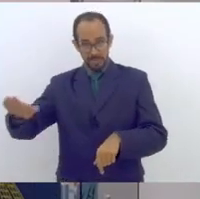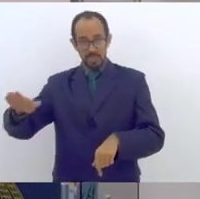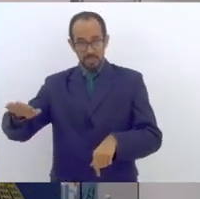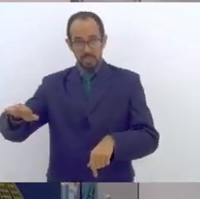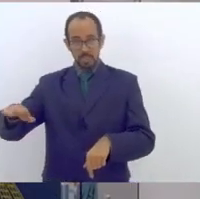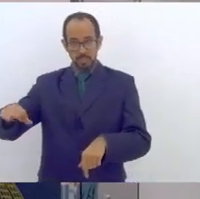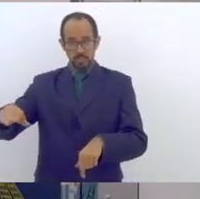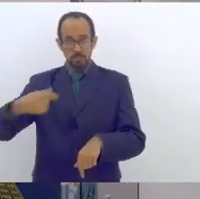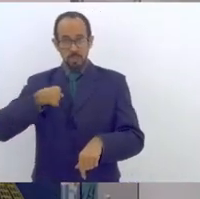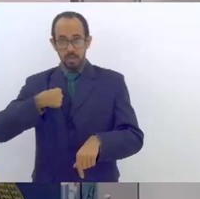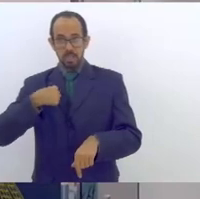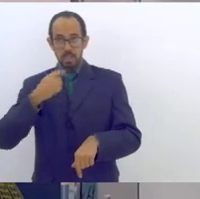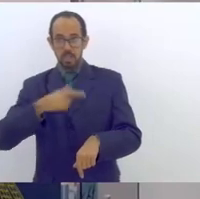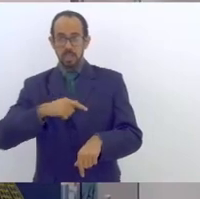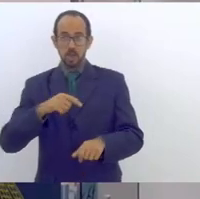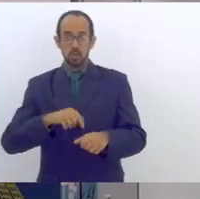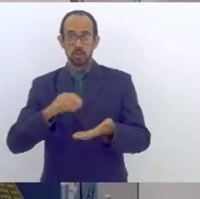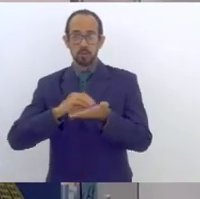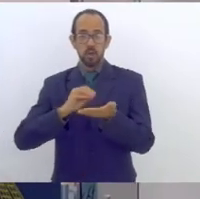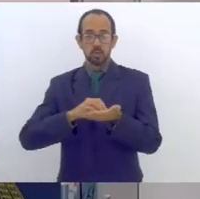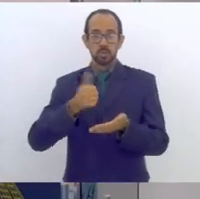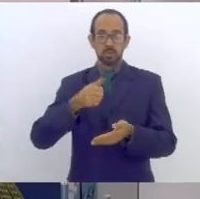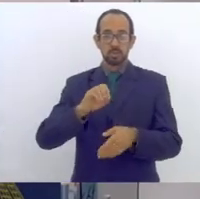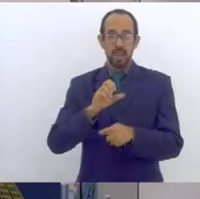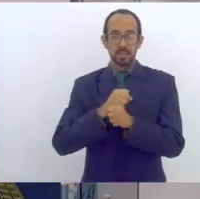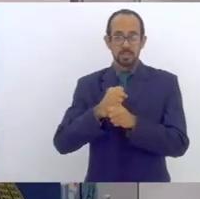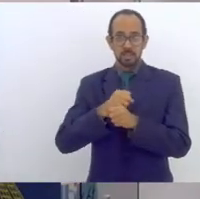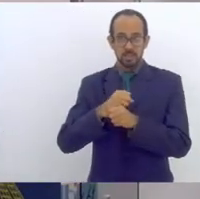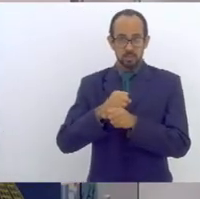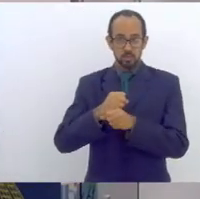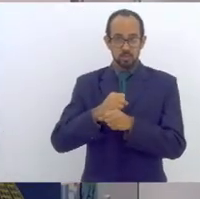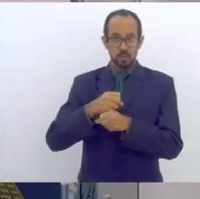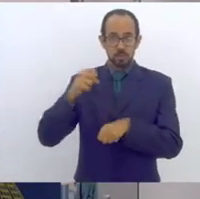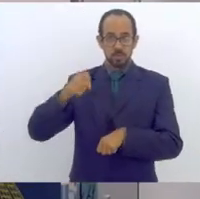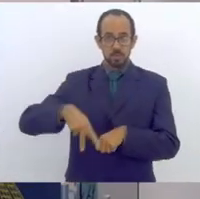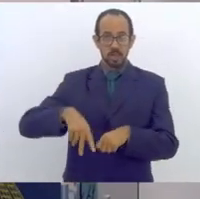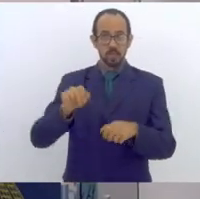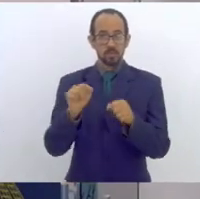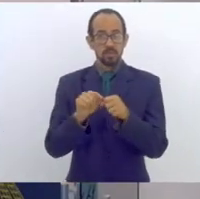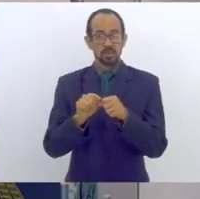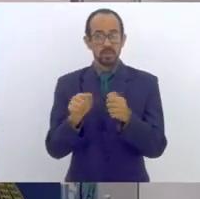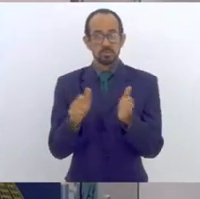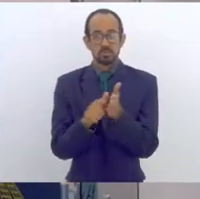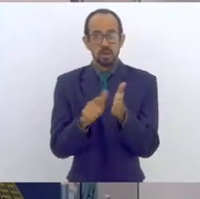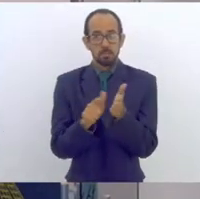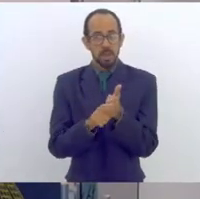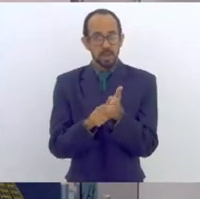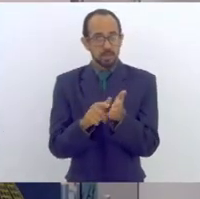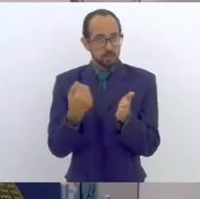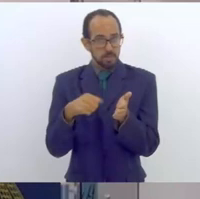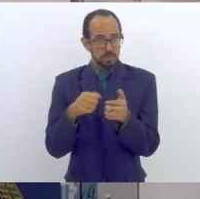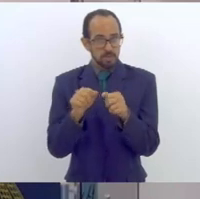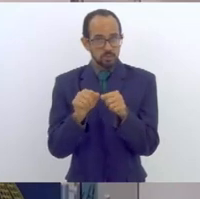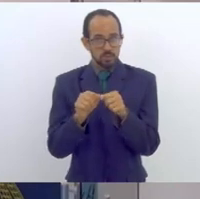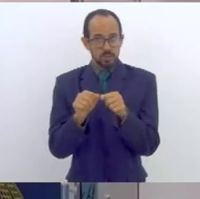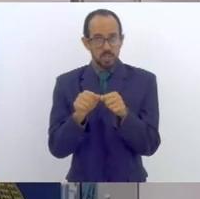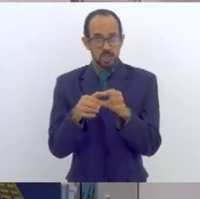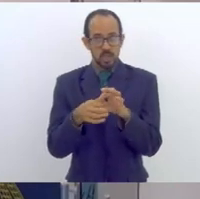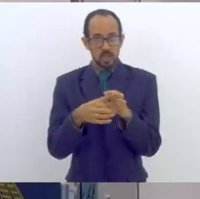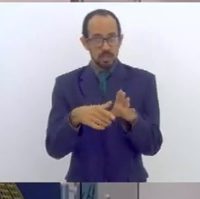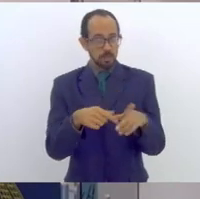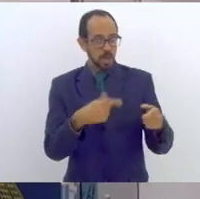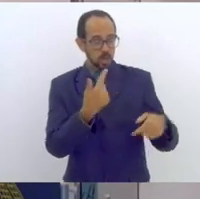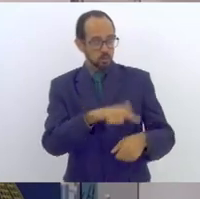para que eu possa agora faltando 10 anos para me aposentar fazer a emissão dos papéis que também tem que ser emitidos e liberar os